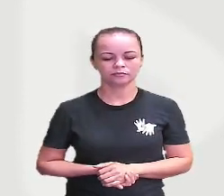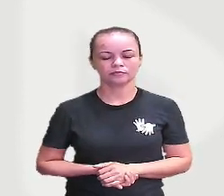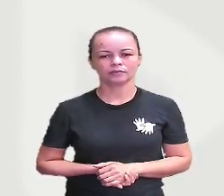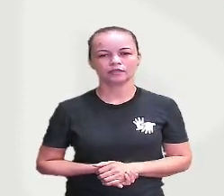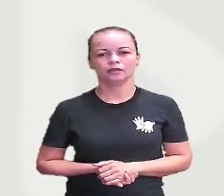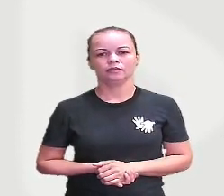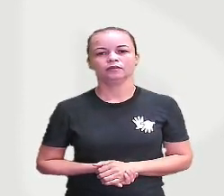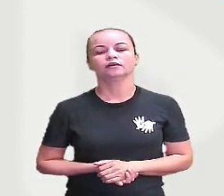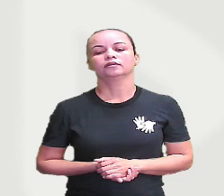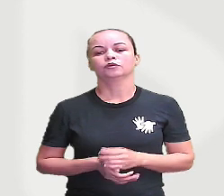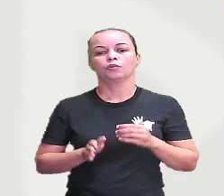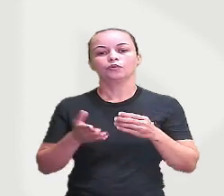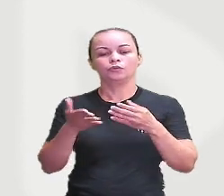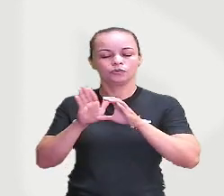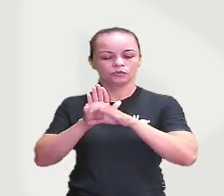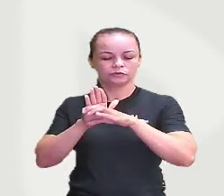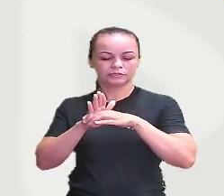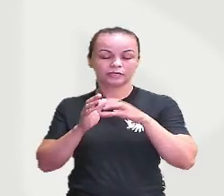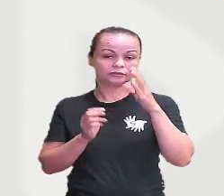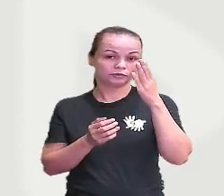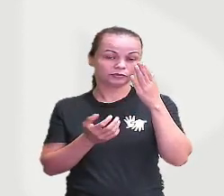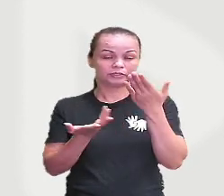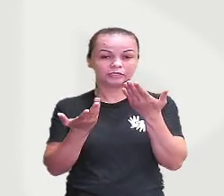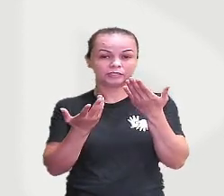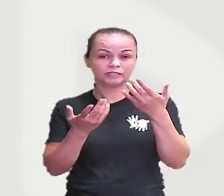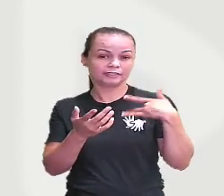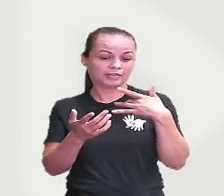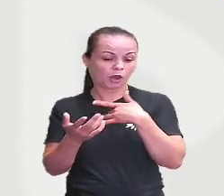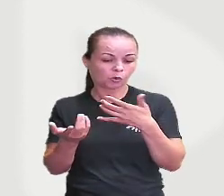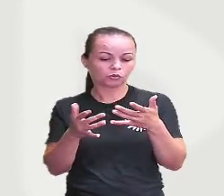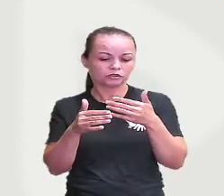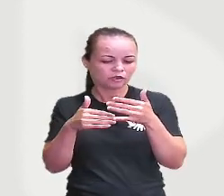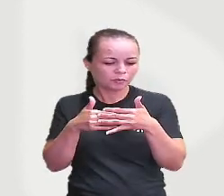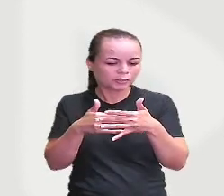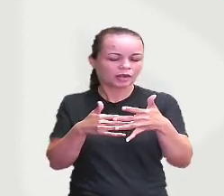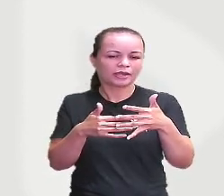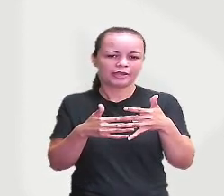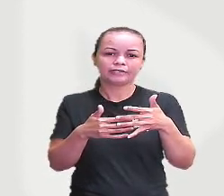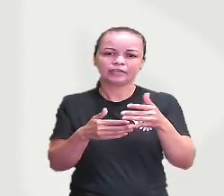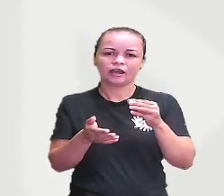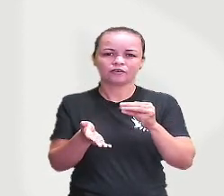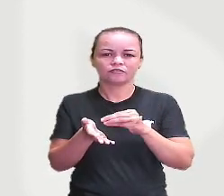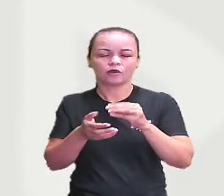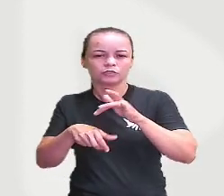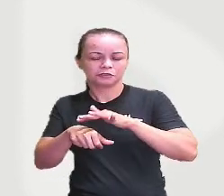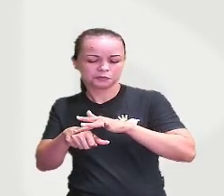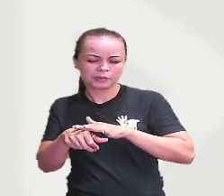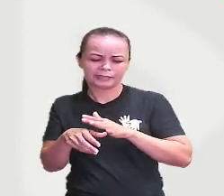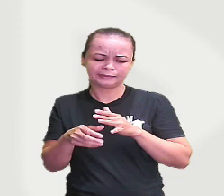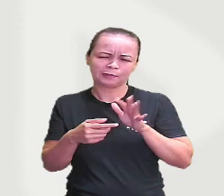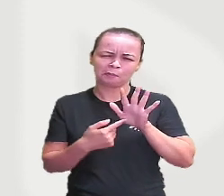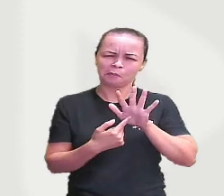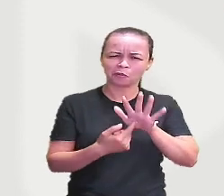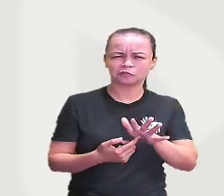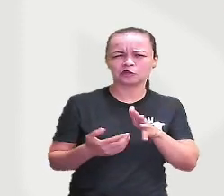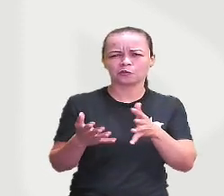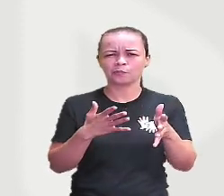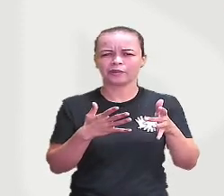o conceito de saúde ele vai muito além da ausência de doenças, né? É preciso considerar o bem-estar